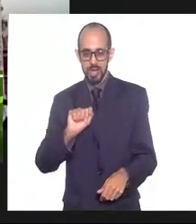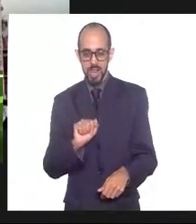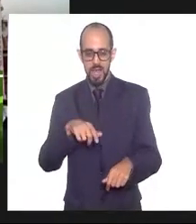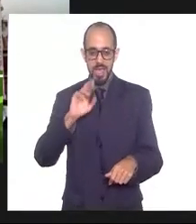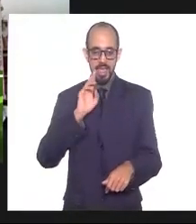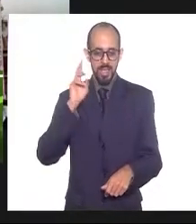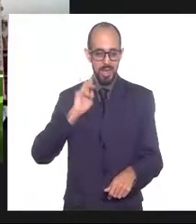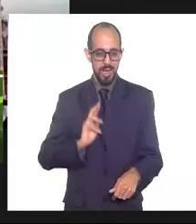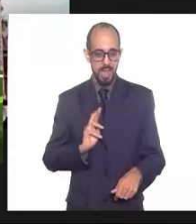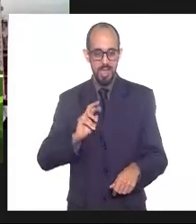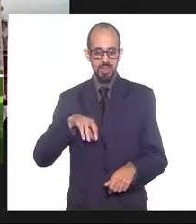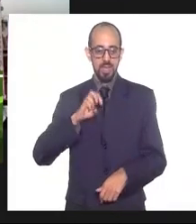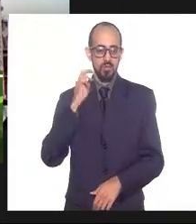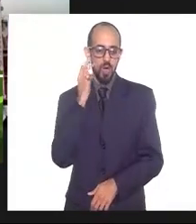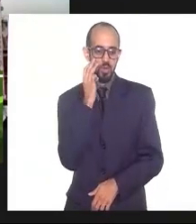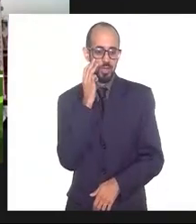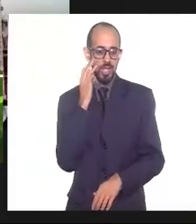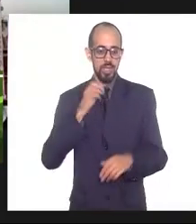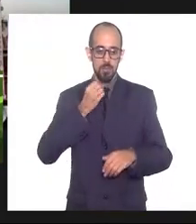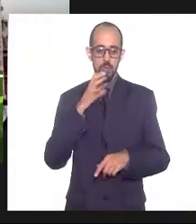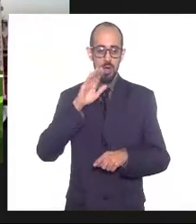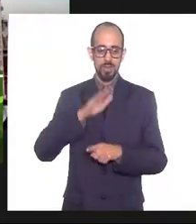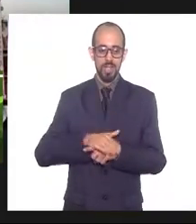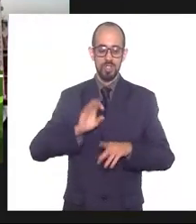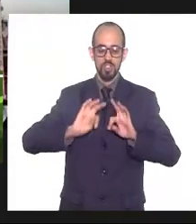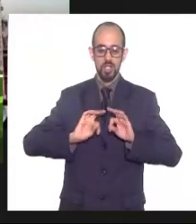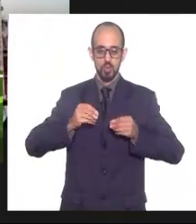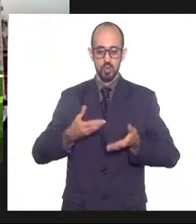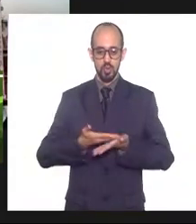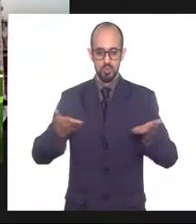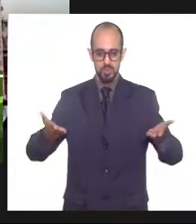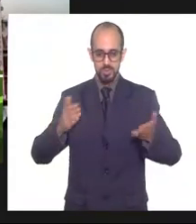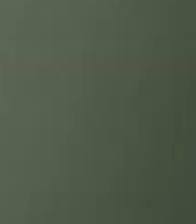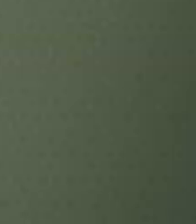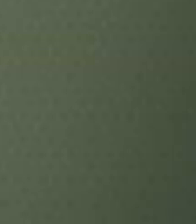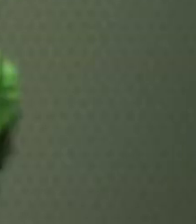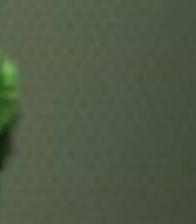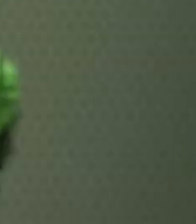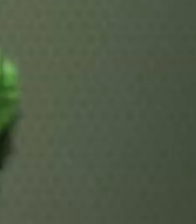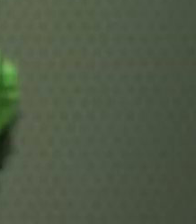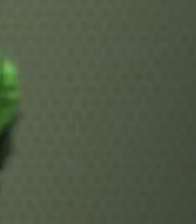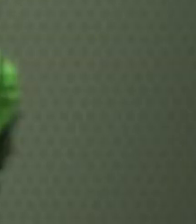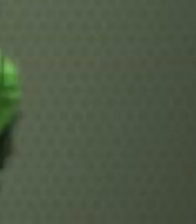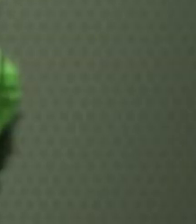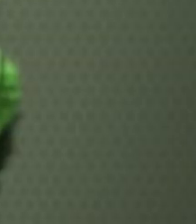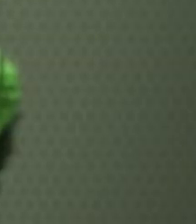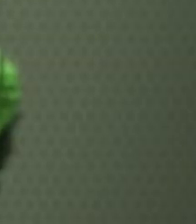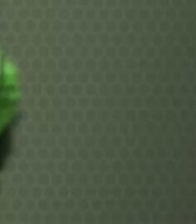Renata, Valdec Carneiro e boa tarde a todas e todos.